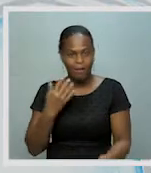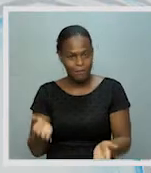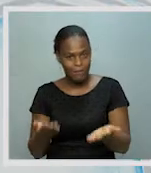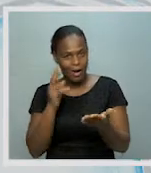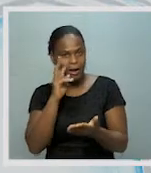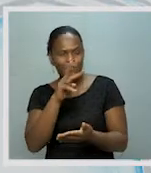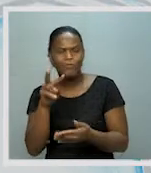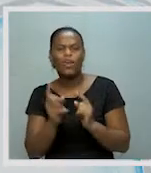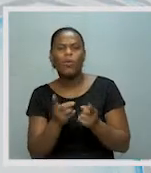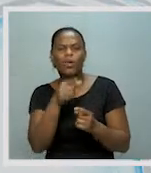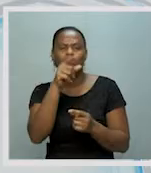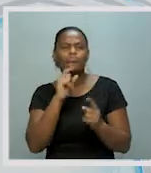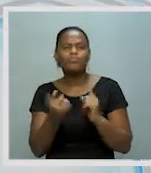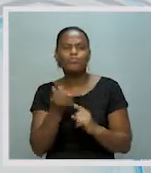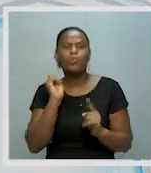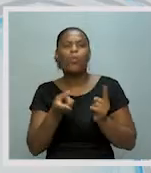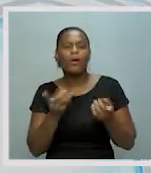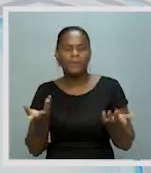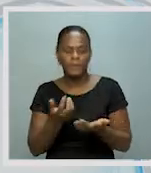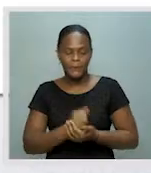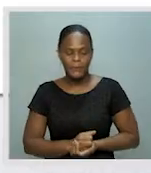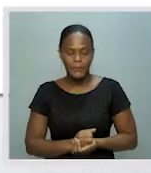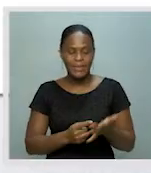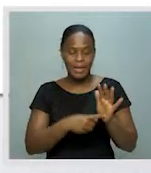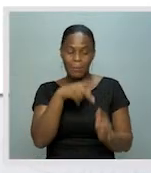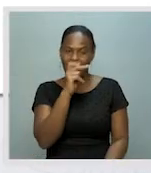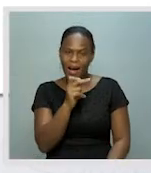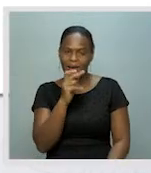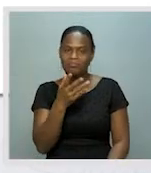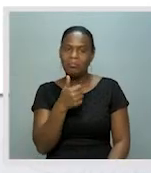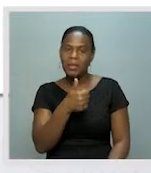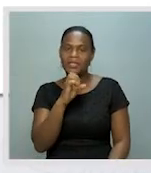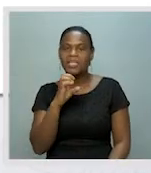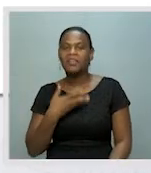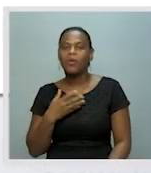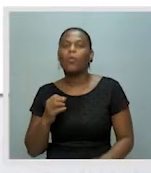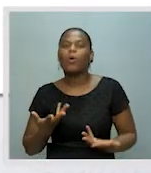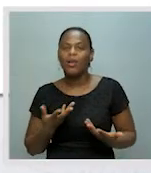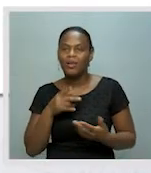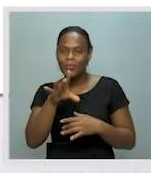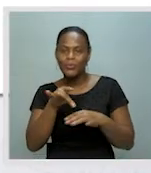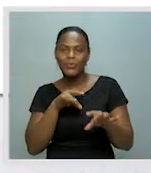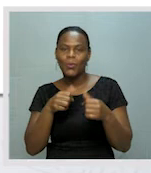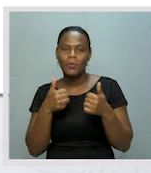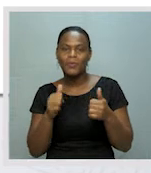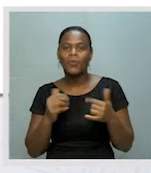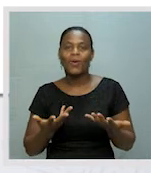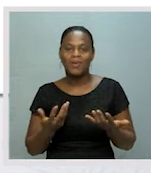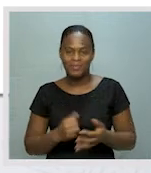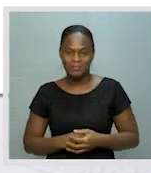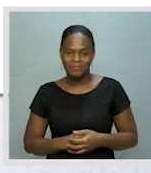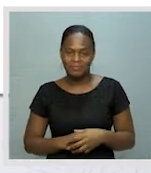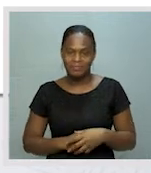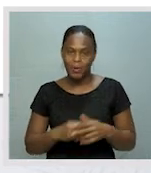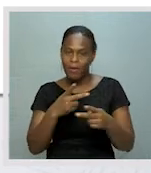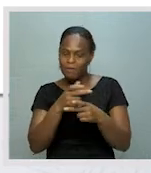Então, vamos lá ver o que vocês conseguiram. A linha A, B, C, D. Qual é a opção correta ou qual